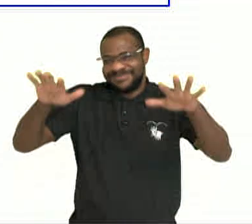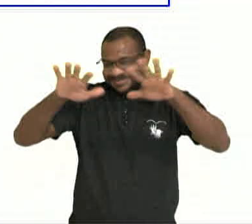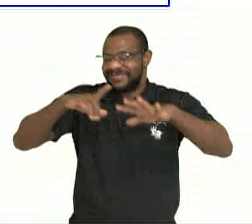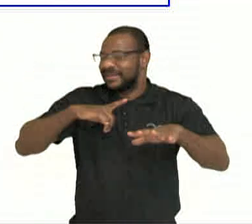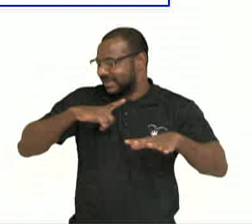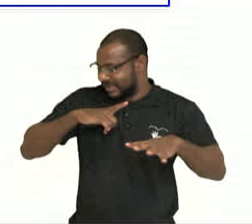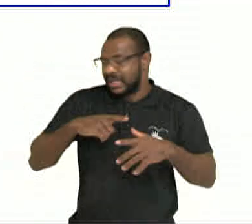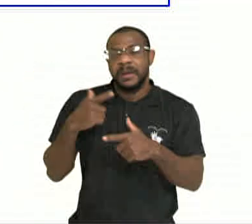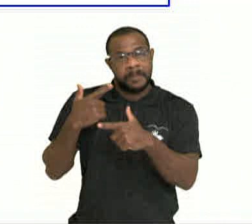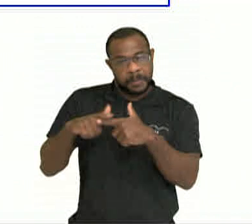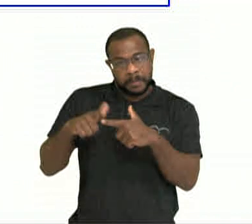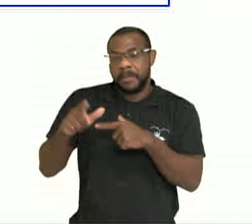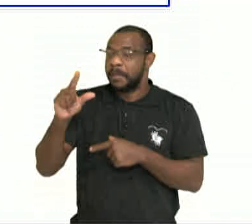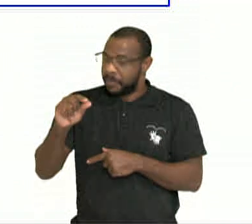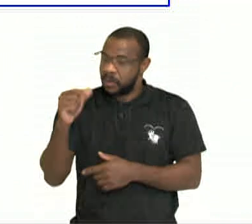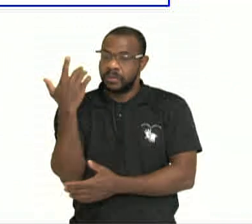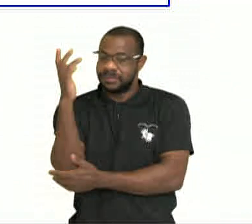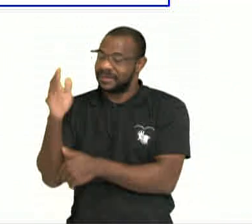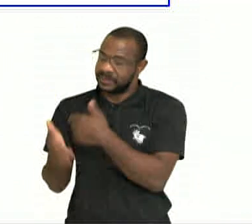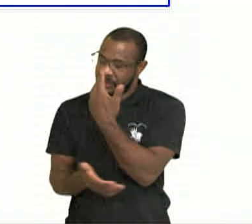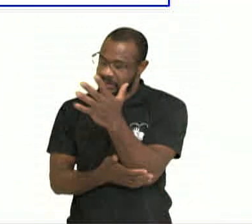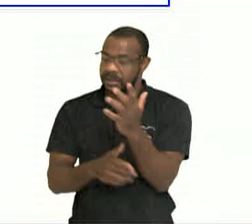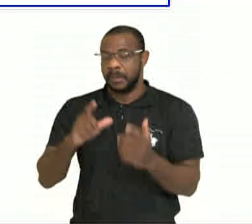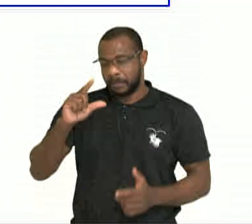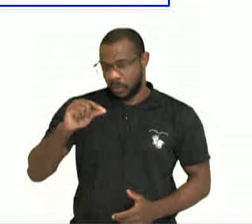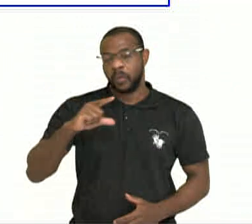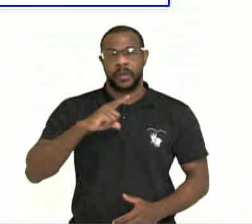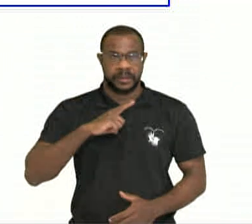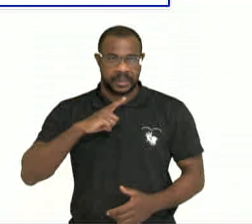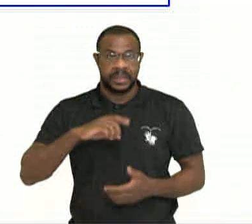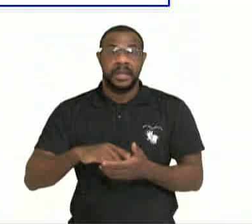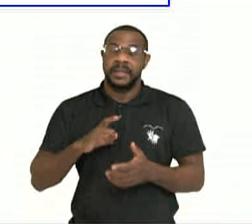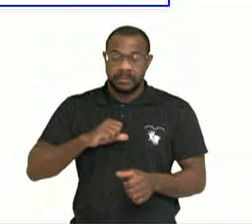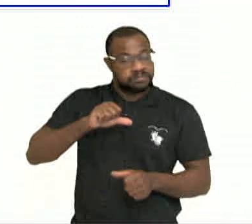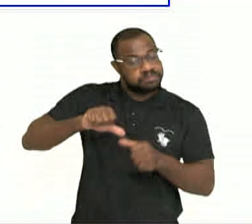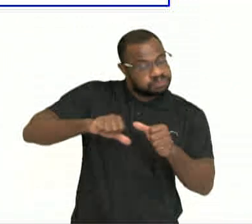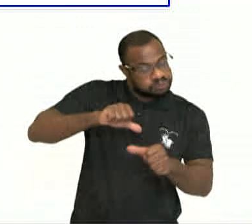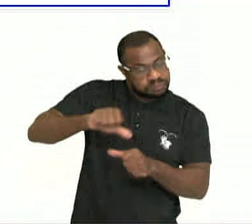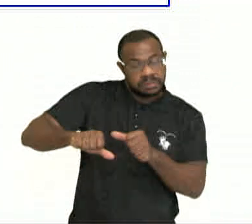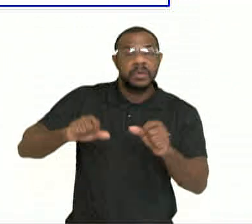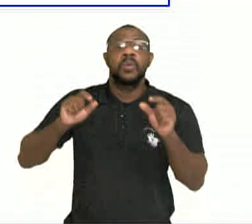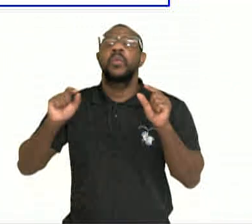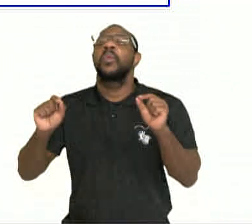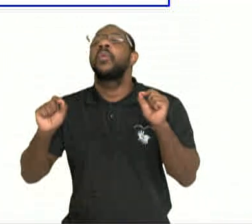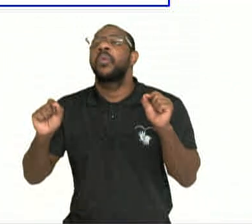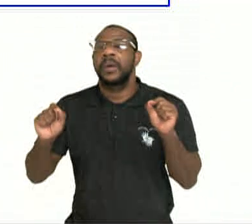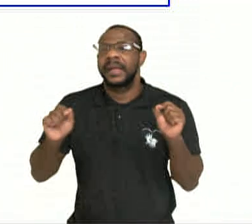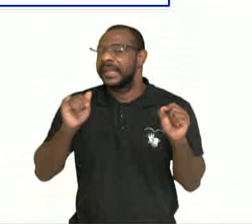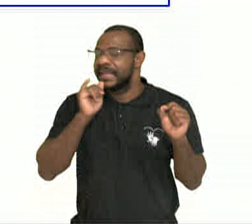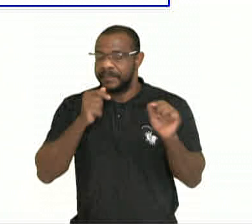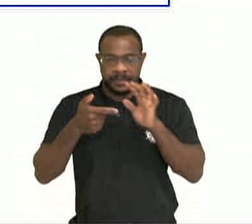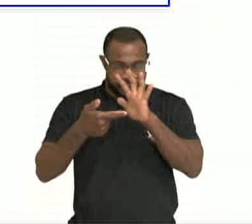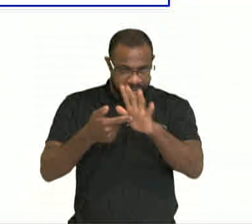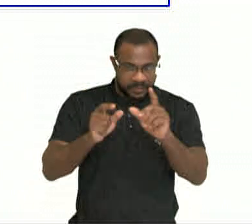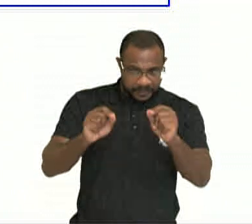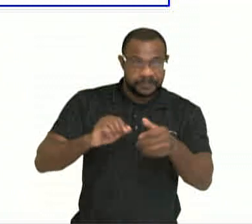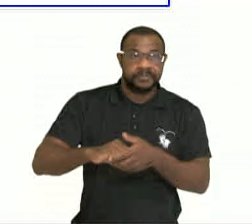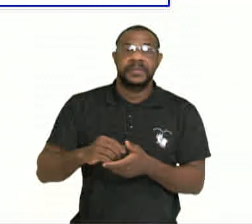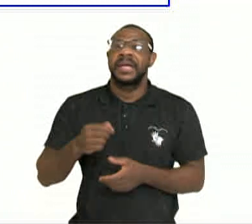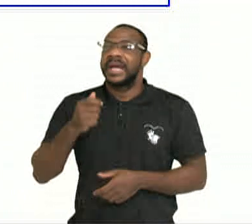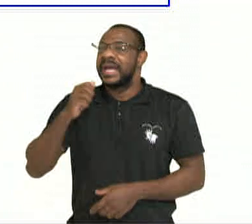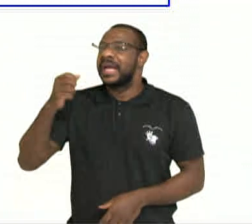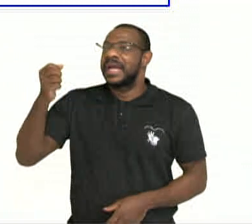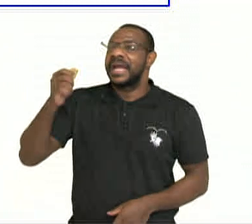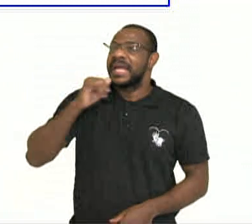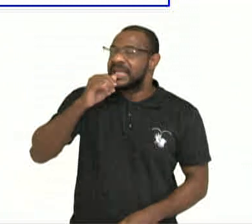sendo, portanto, uma possibilidade de mudança na atual matriz energética, como, por exemplo, a energia solar,